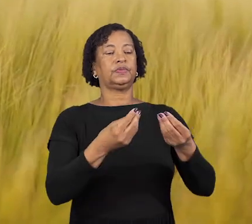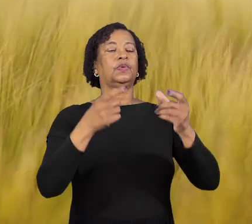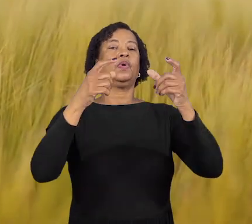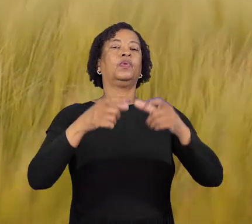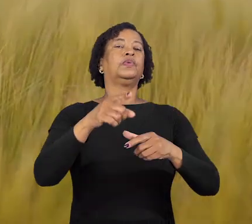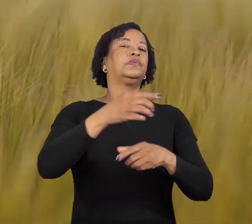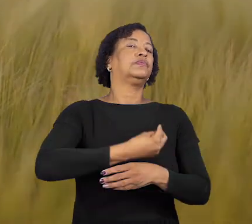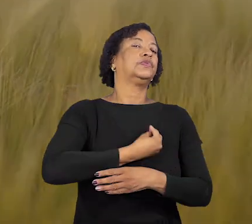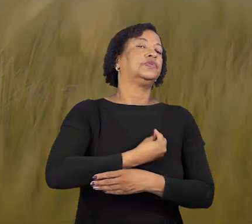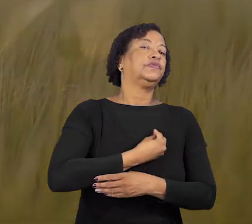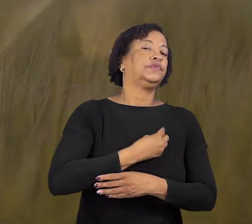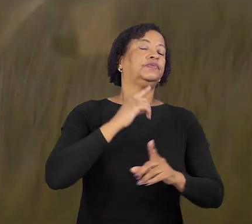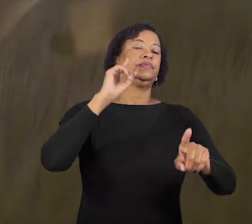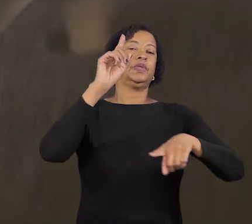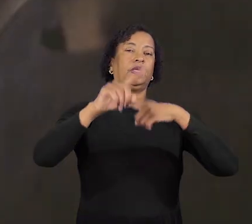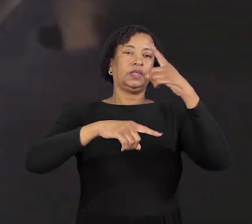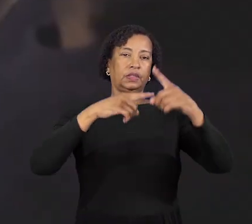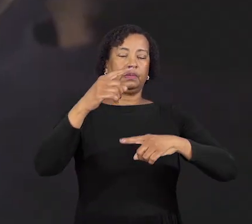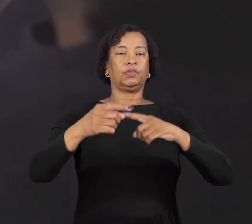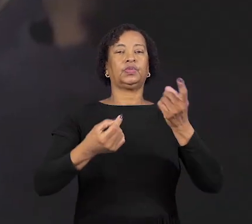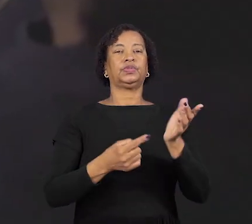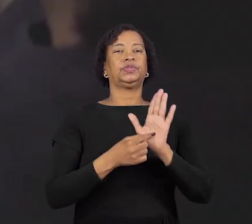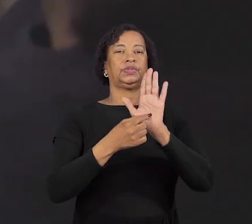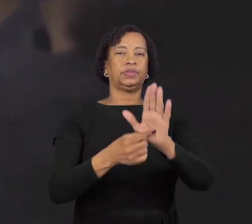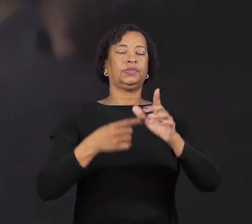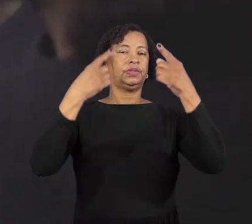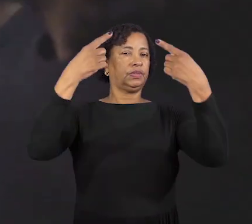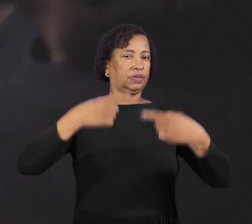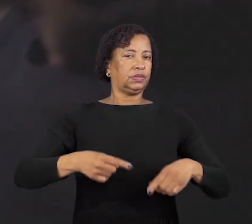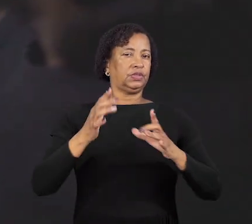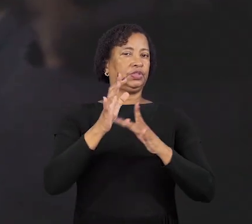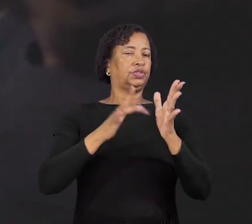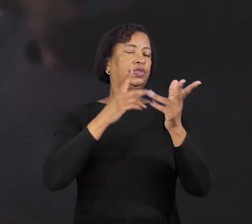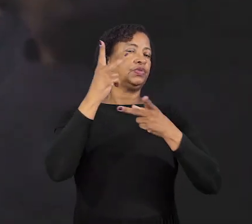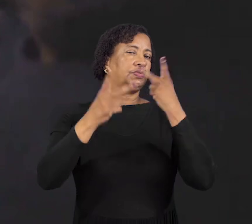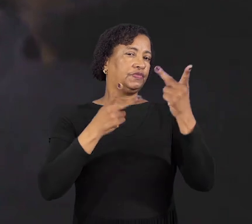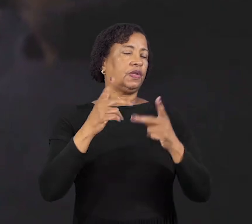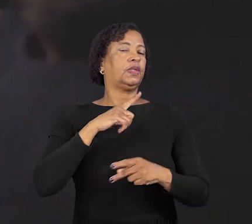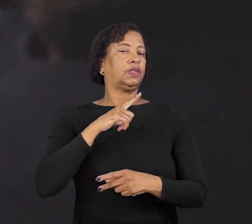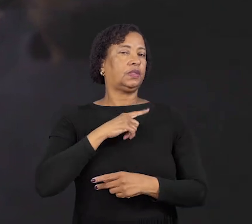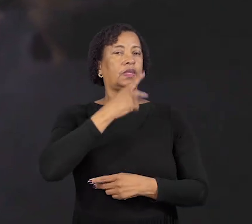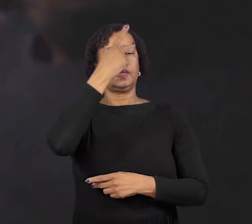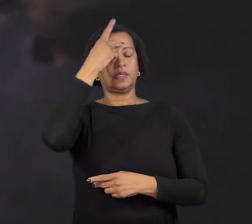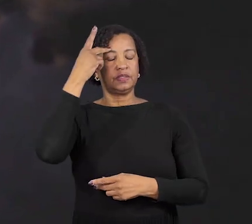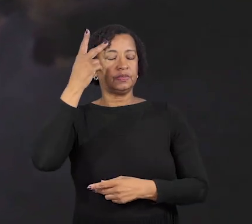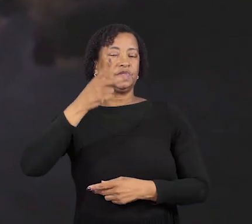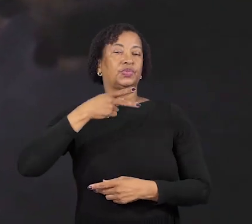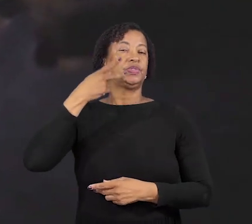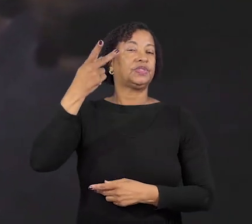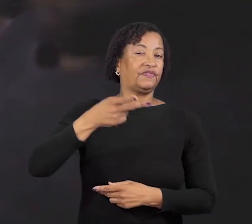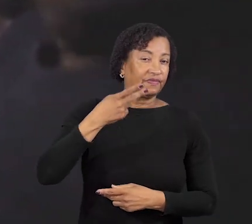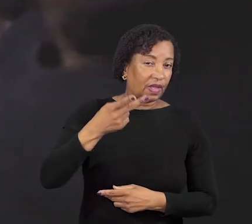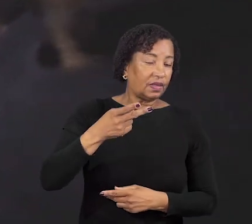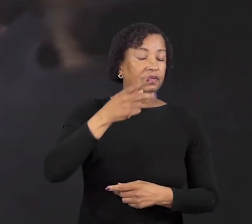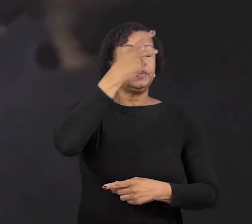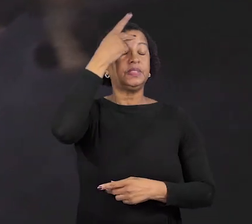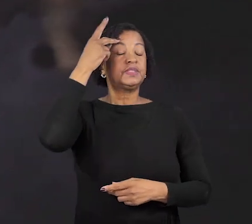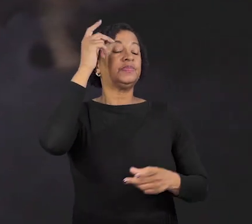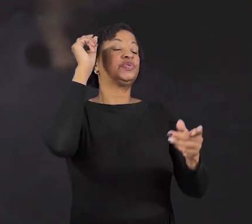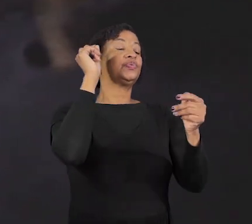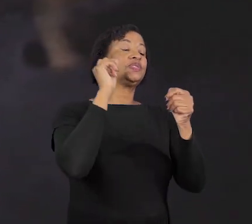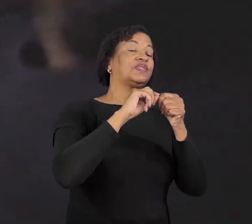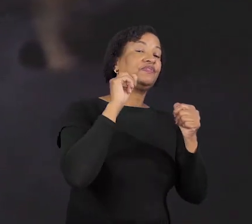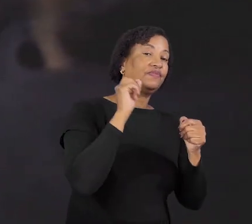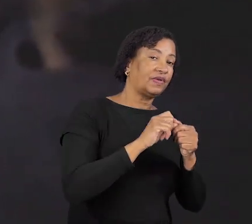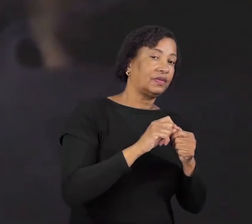você está? Depois de apresentar esse desafio, Jesus disse, há aqueles que falam e aqueles que fazem.